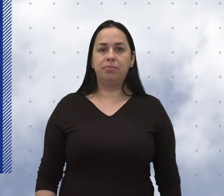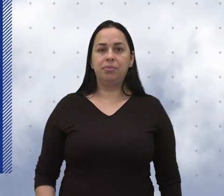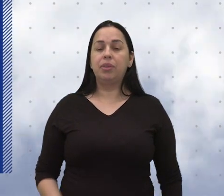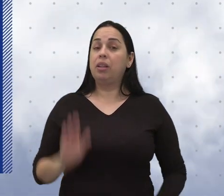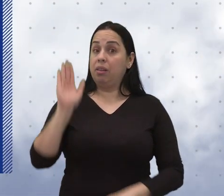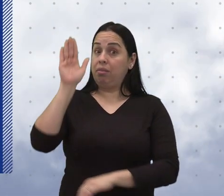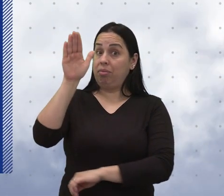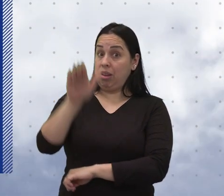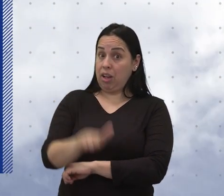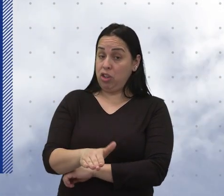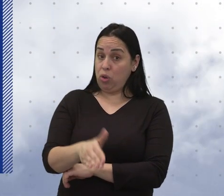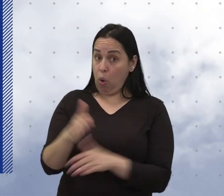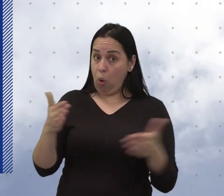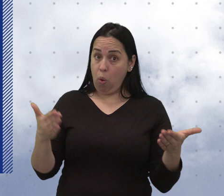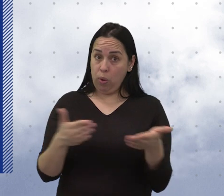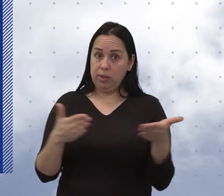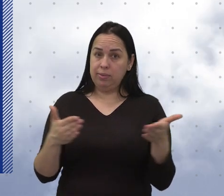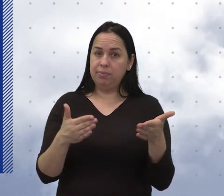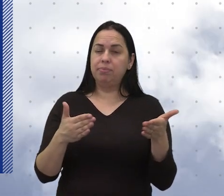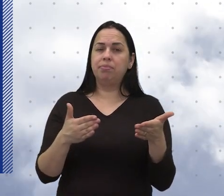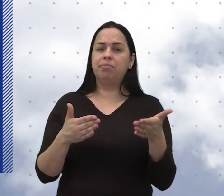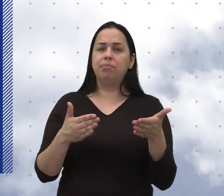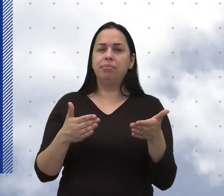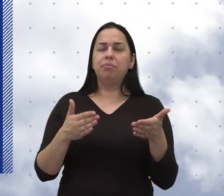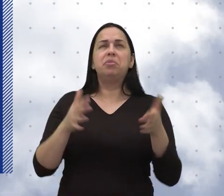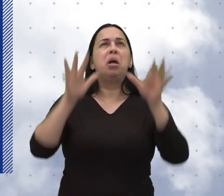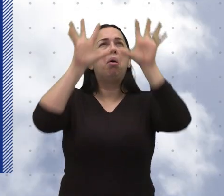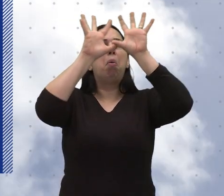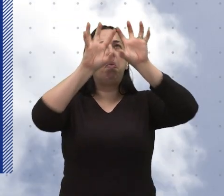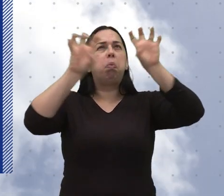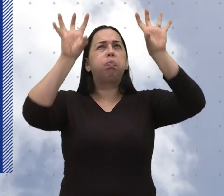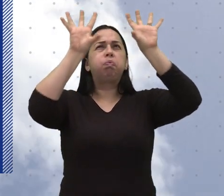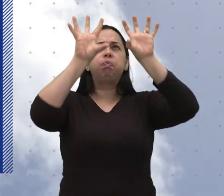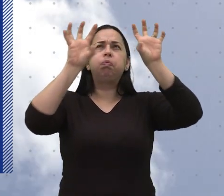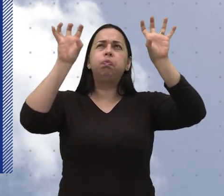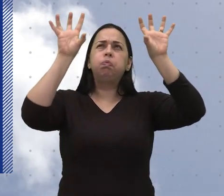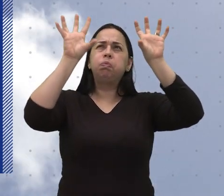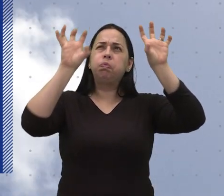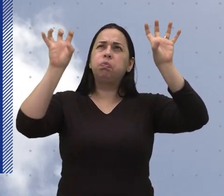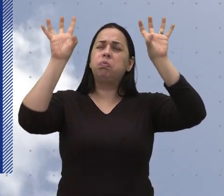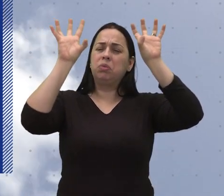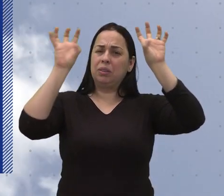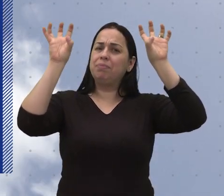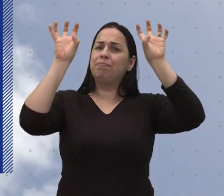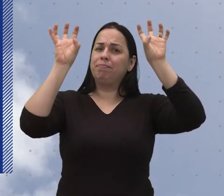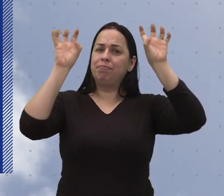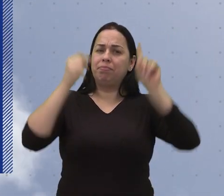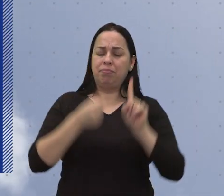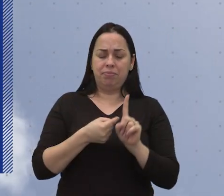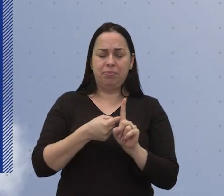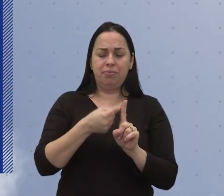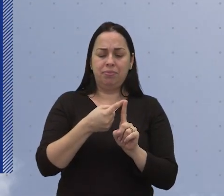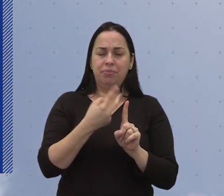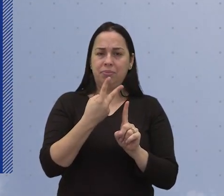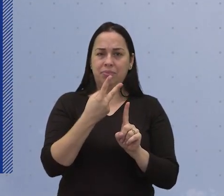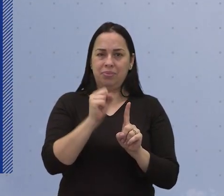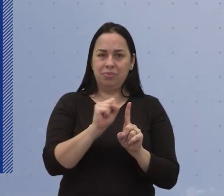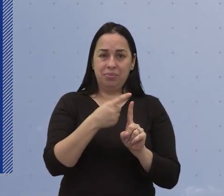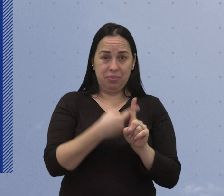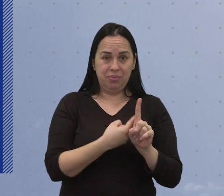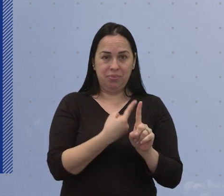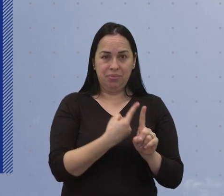Na tarde desta segunda-feira, o tempo permanece nublado e com poucas aberturas de sol. A máxima prevista é